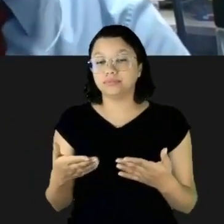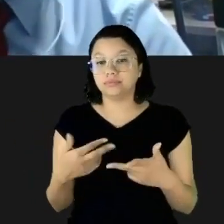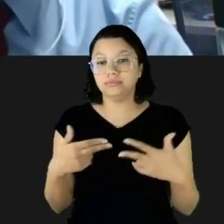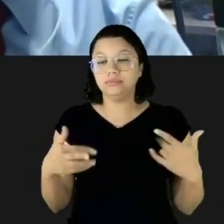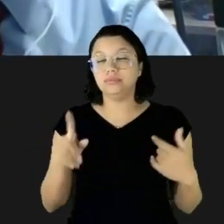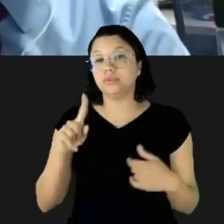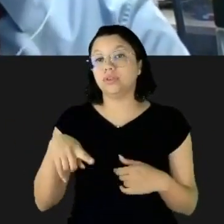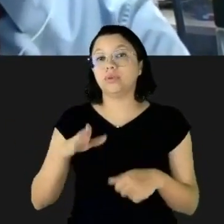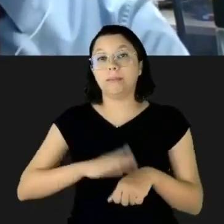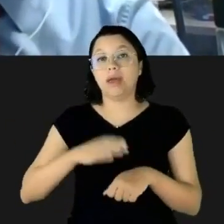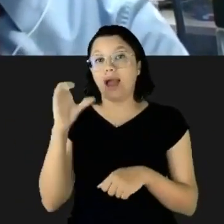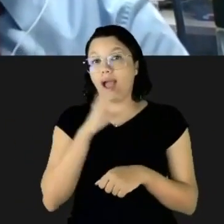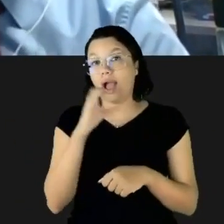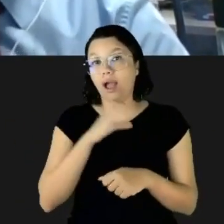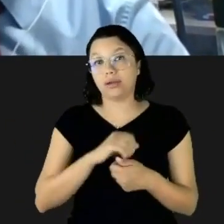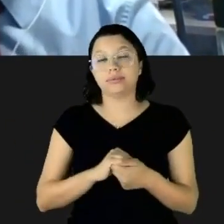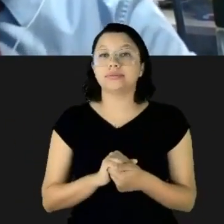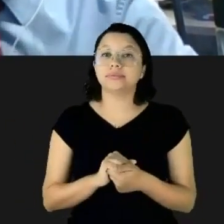rápidas.